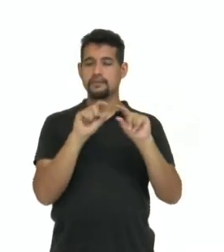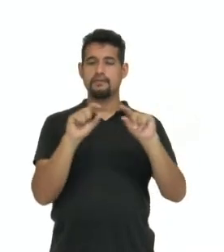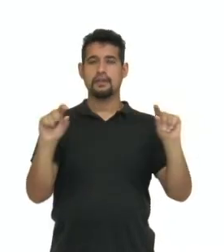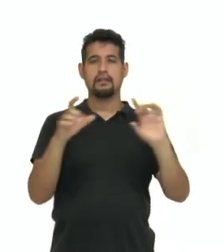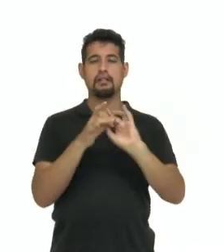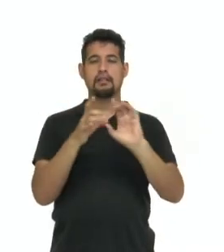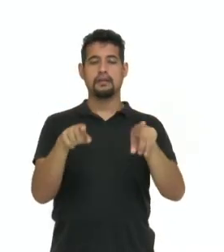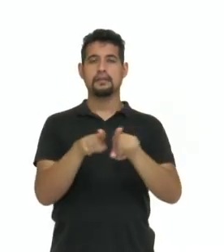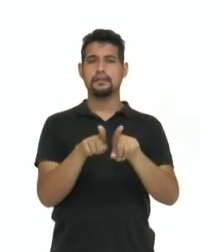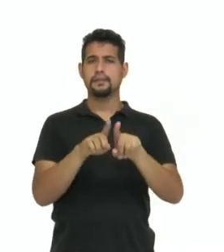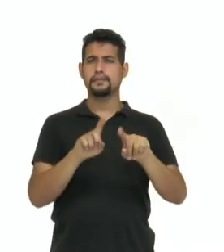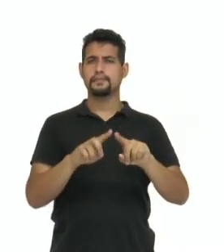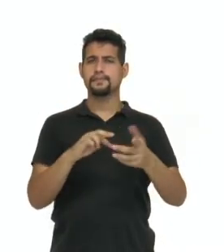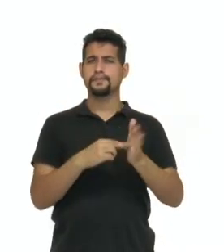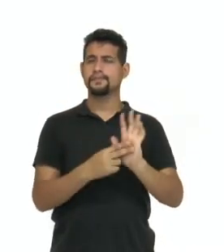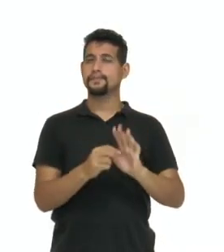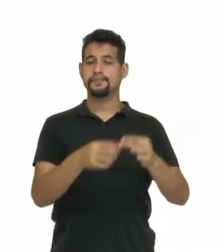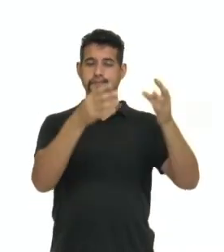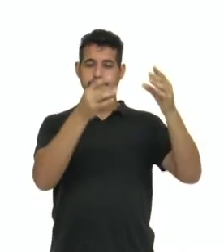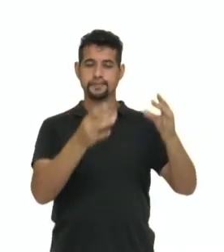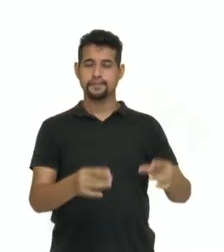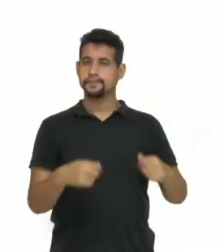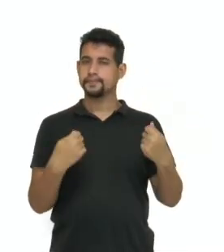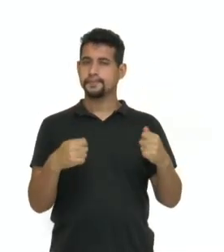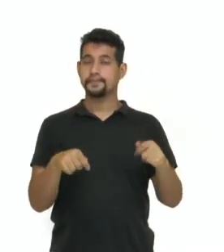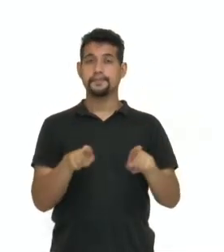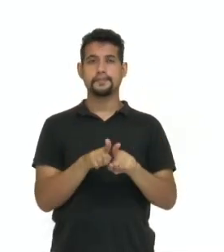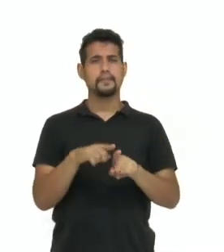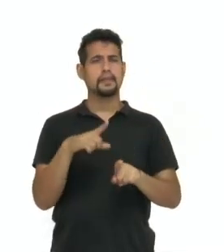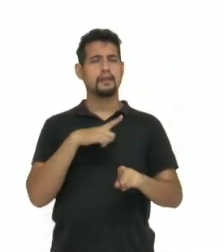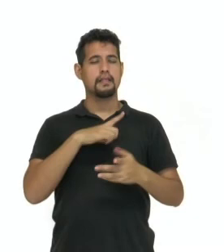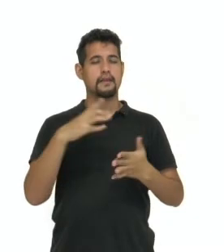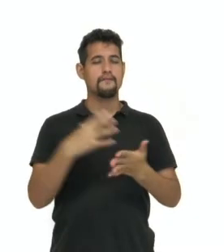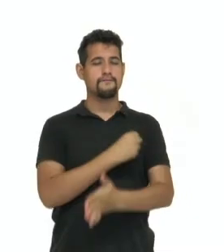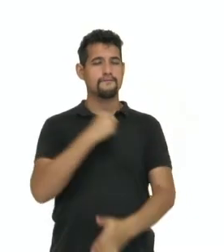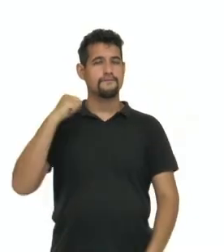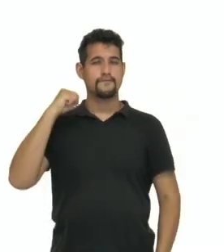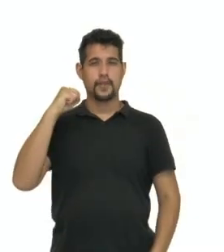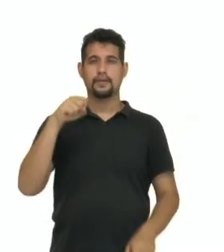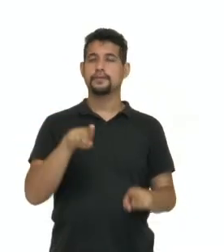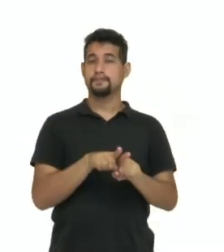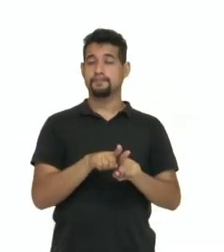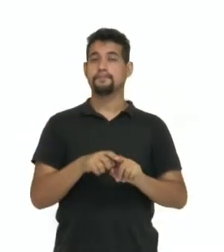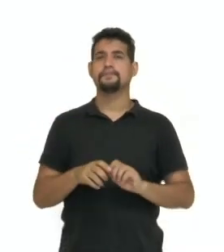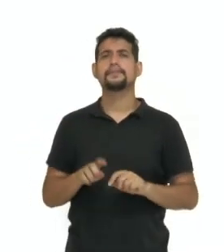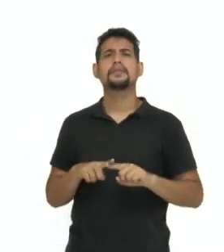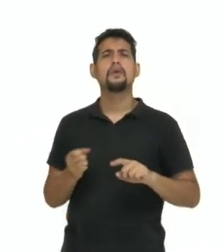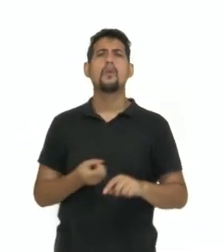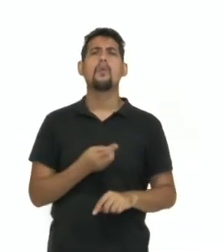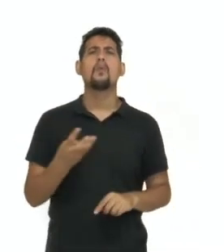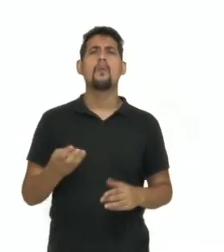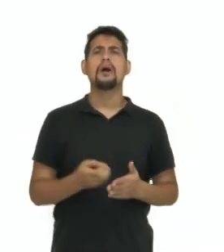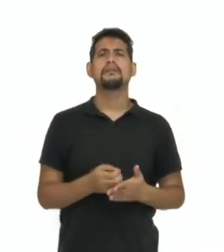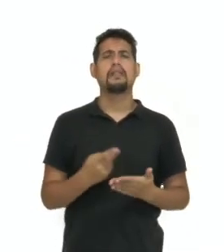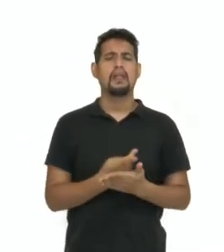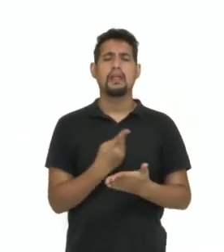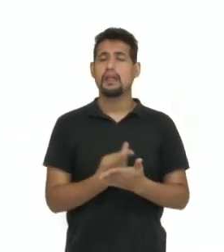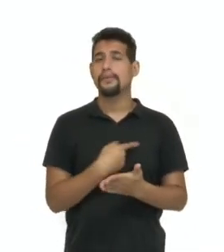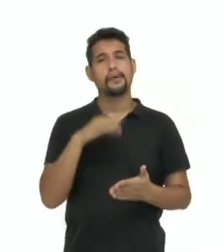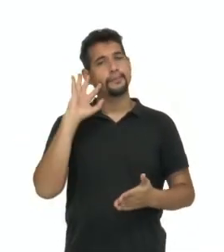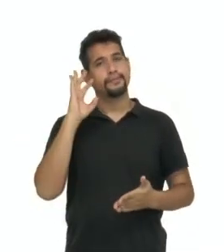mas são os itens necessários então para se obter a vitória no Taekwondo. Quanto às penalizações